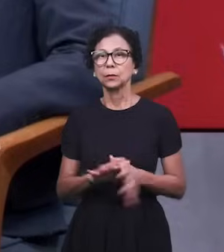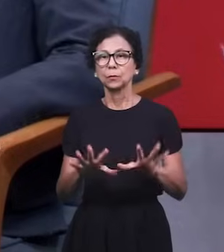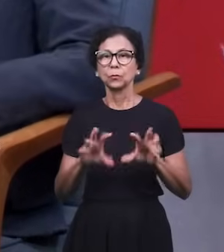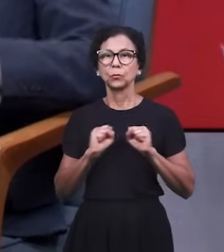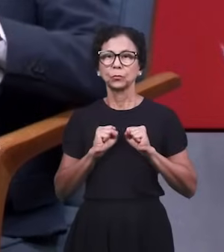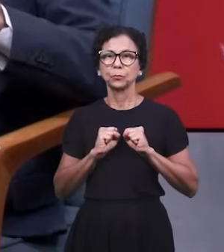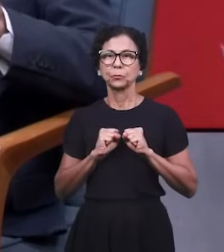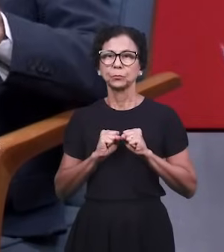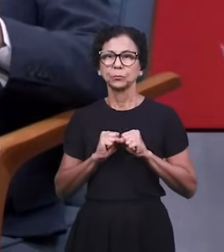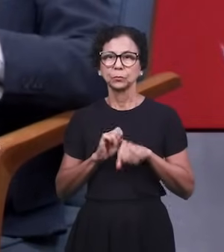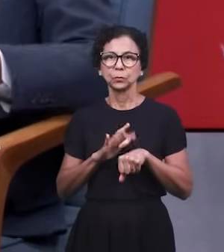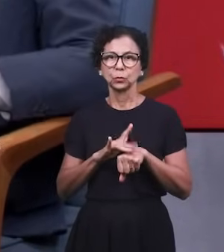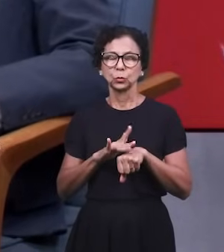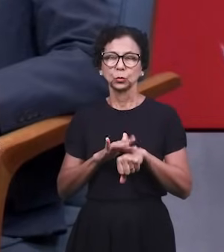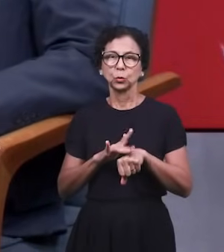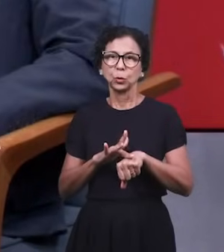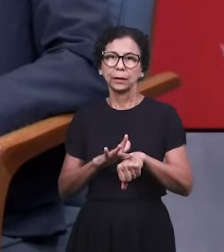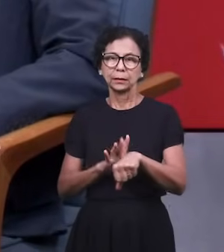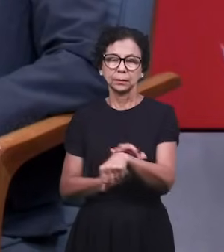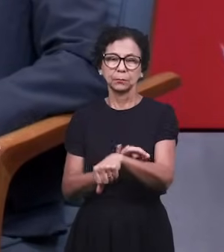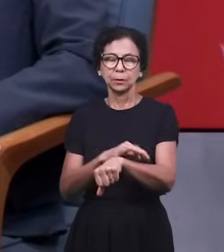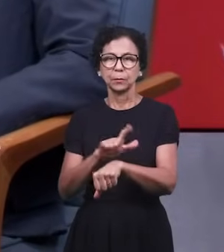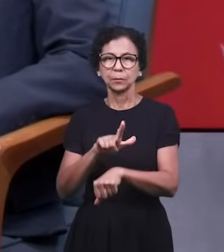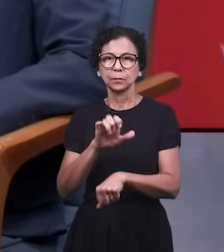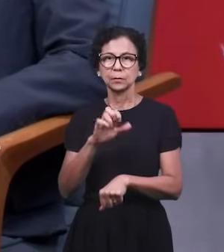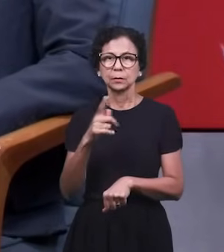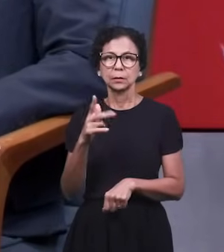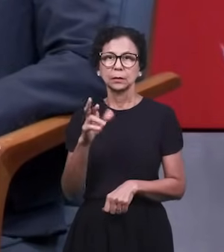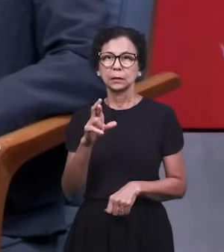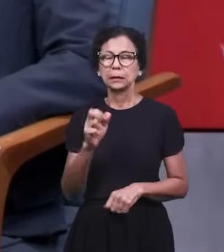Você já parou para meditar nisso, meu irmão?